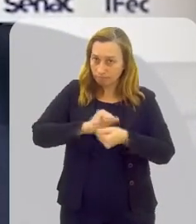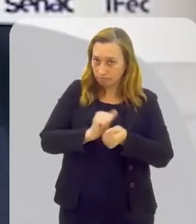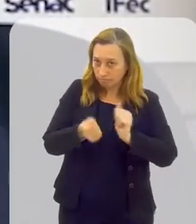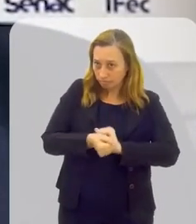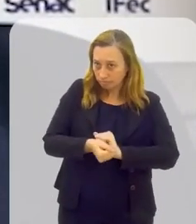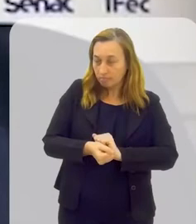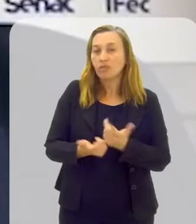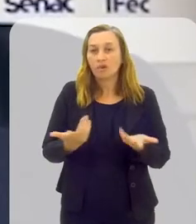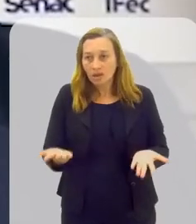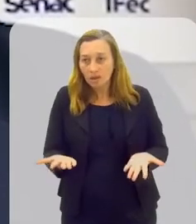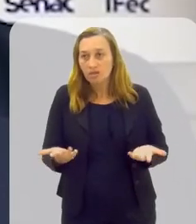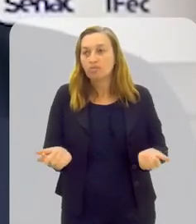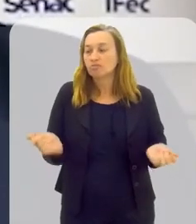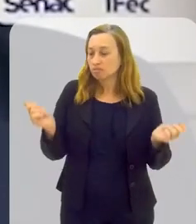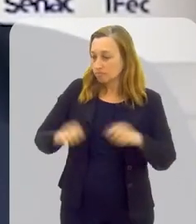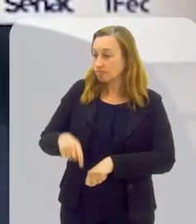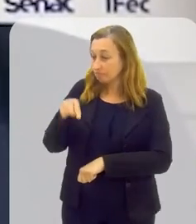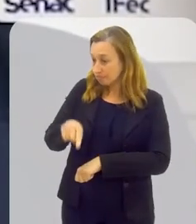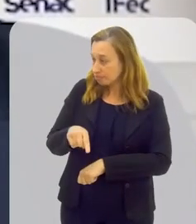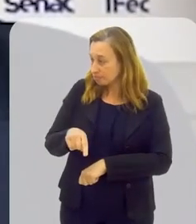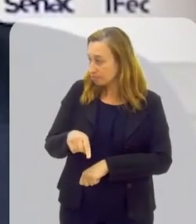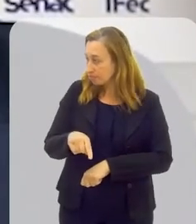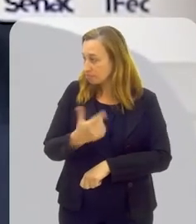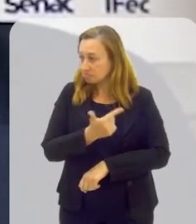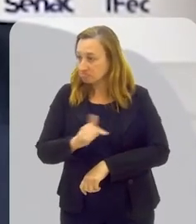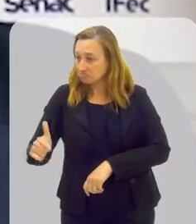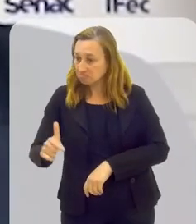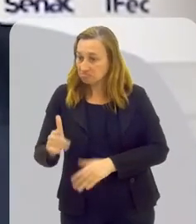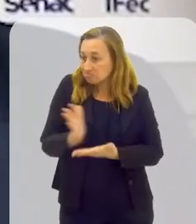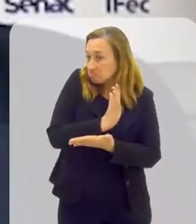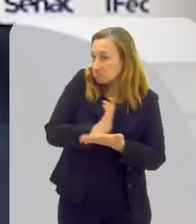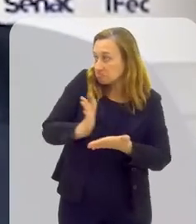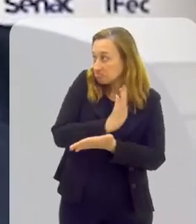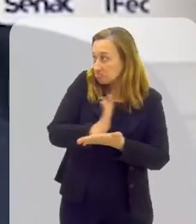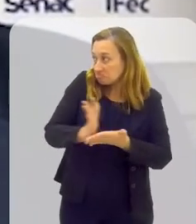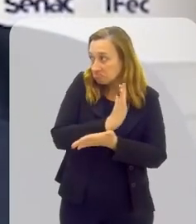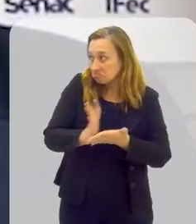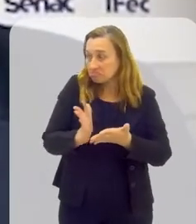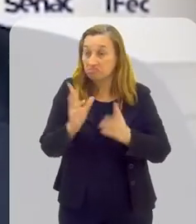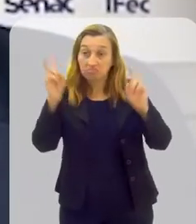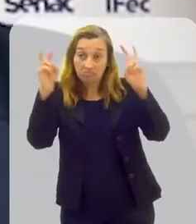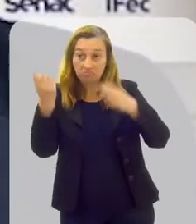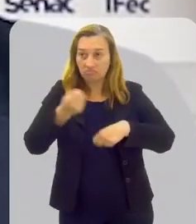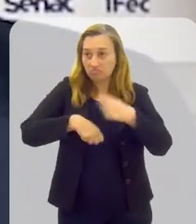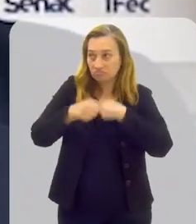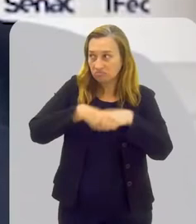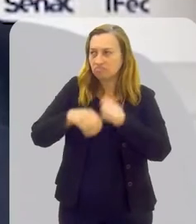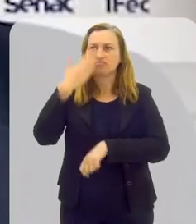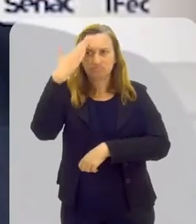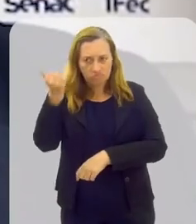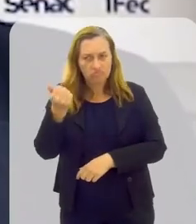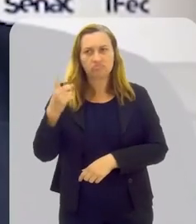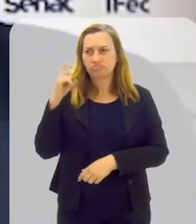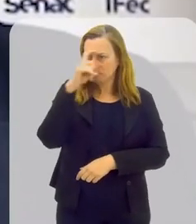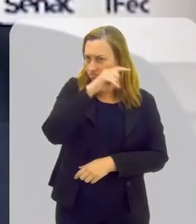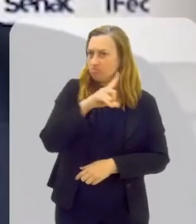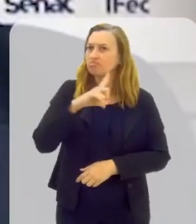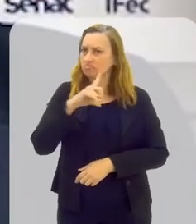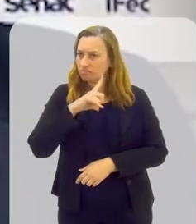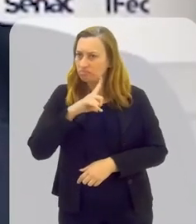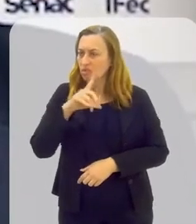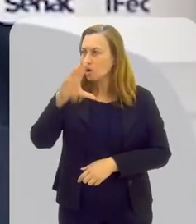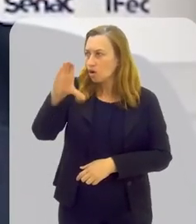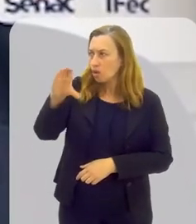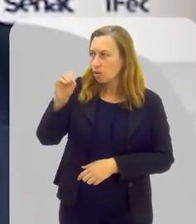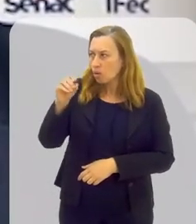estejam habilitadas a isso e nós damos até a capacitação aquelas que não tem algumas situações administrativas que a gente sabe